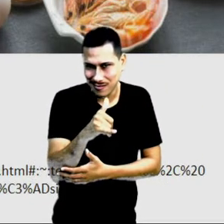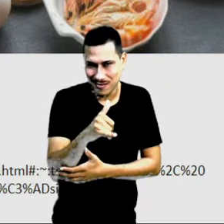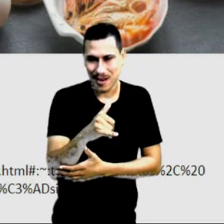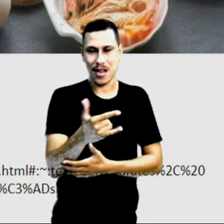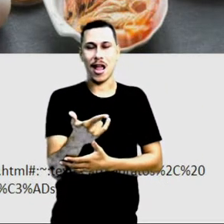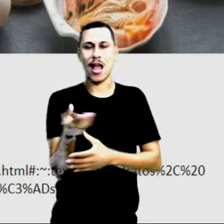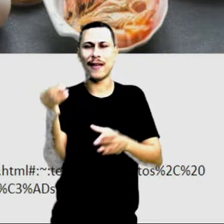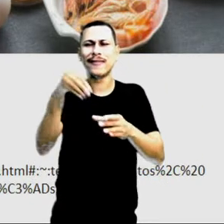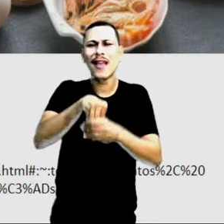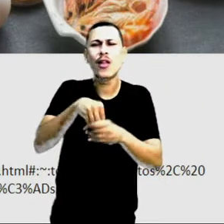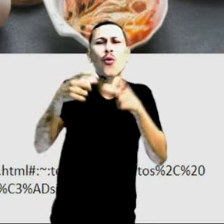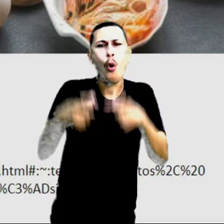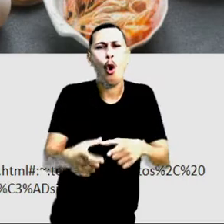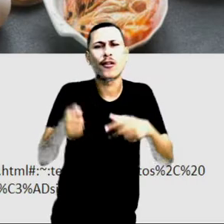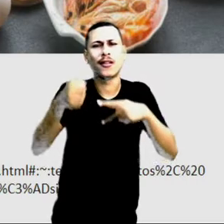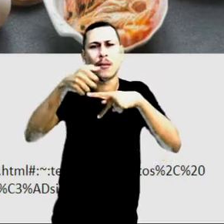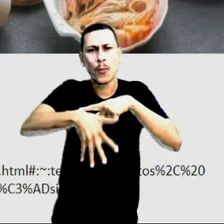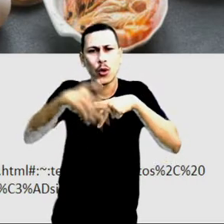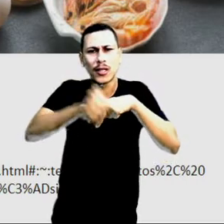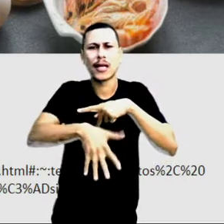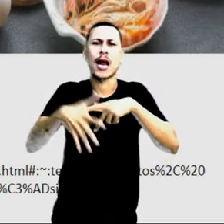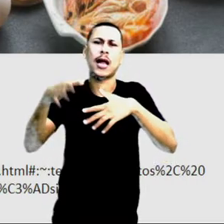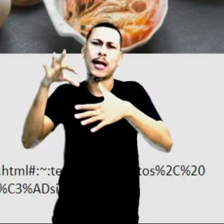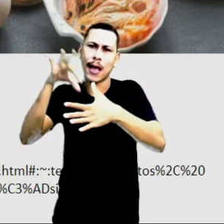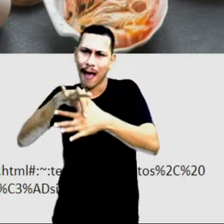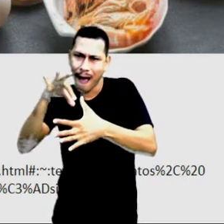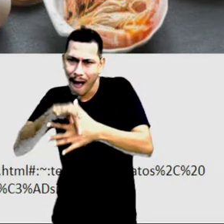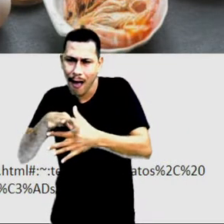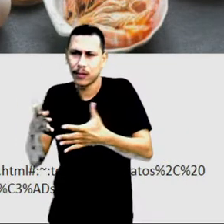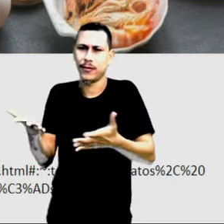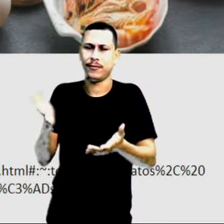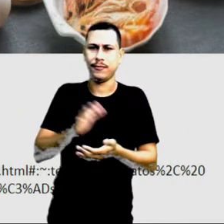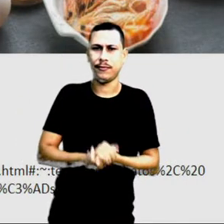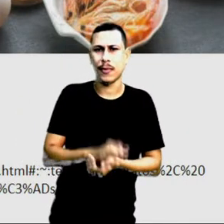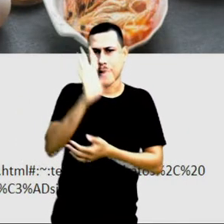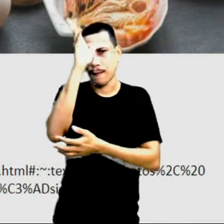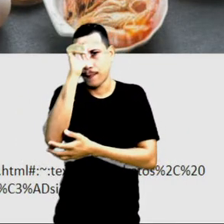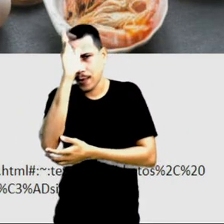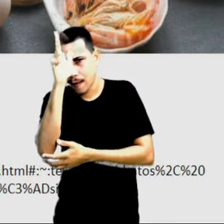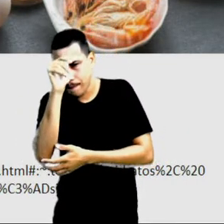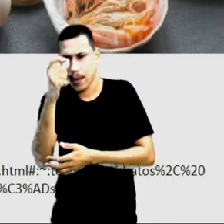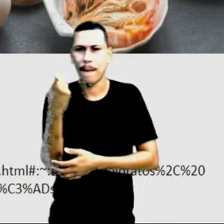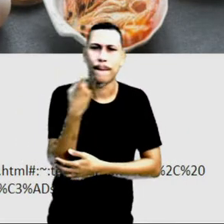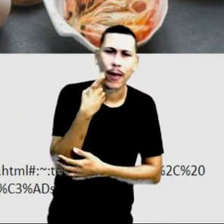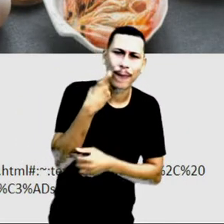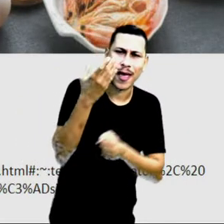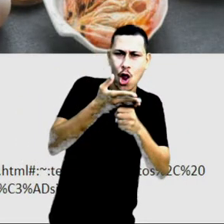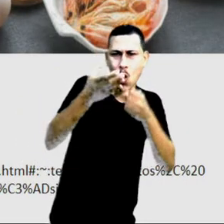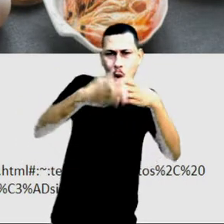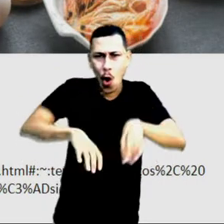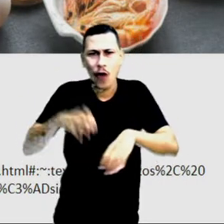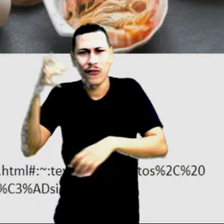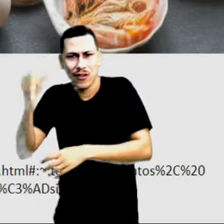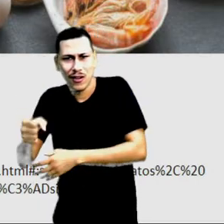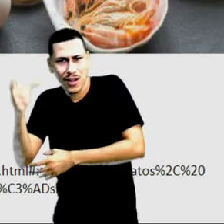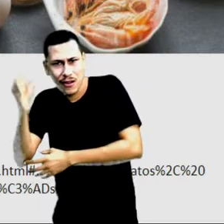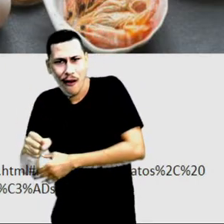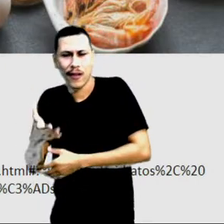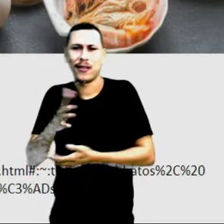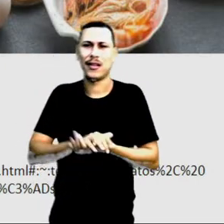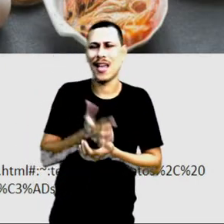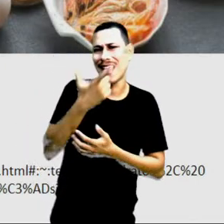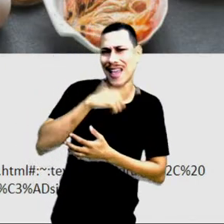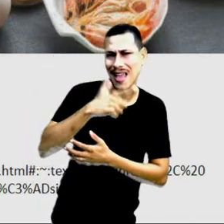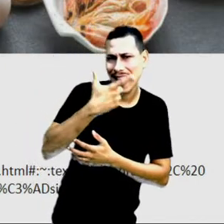estão presentes onde? Na carne, nas aves, nos peixes, ovos, leite, queijo,